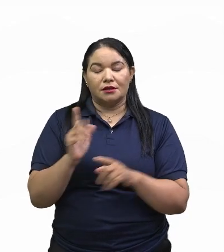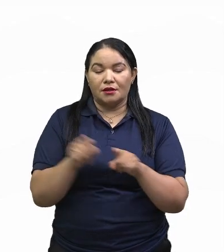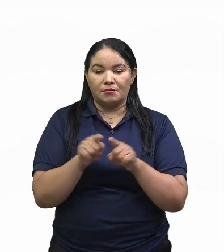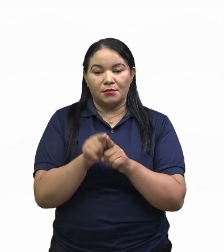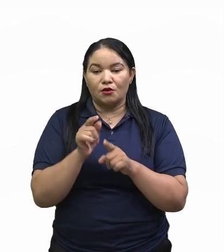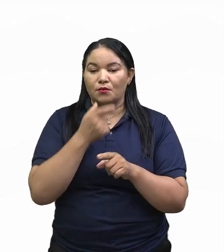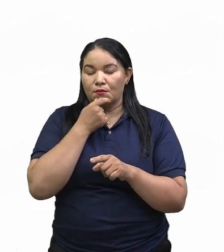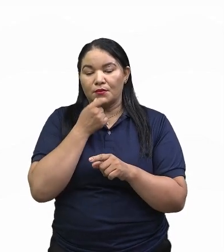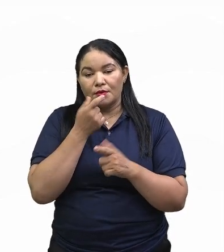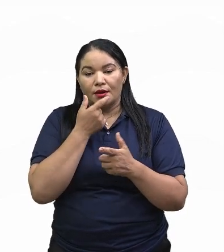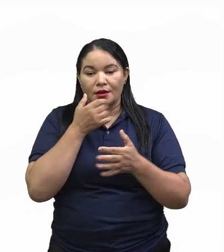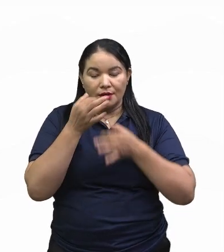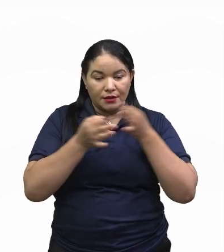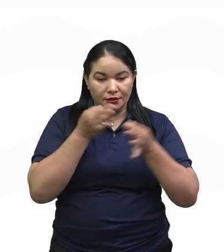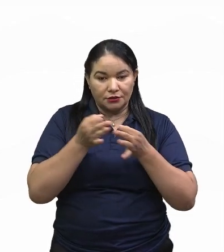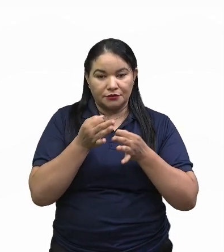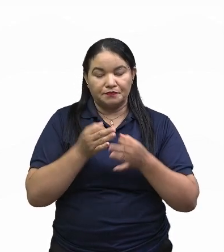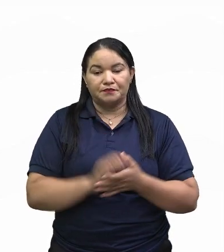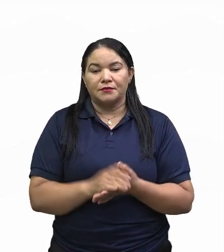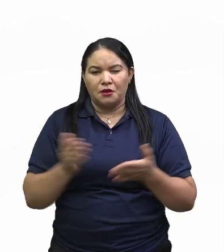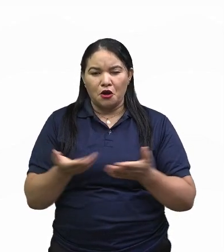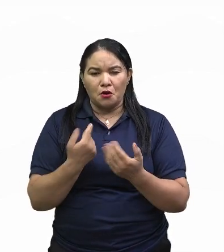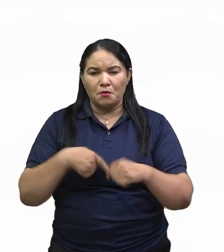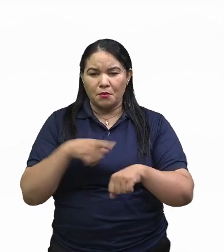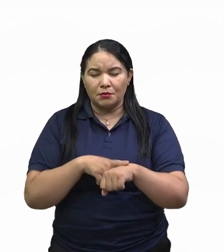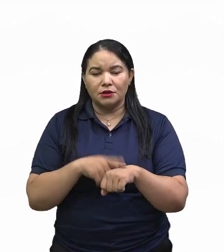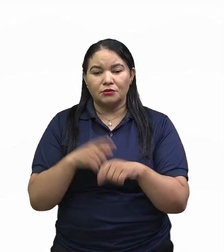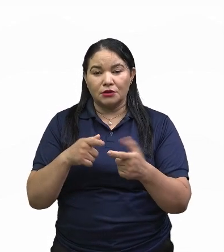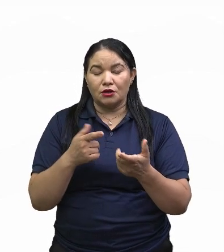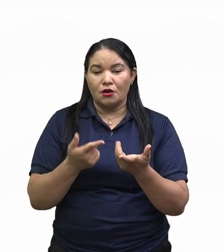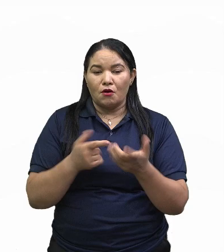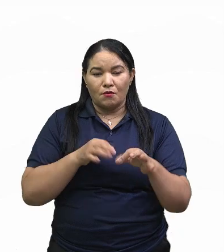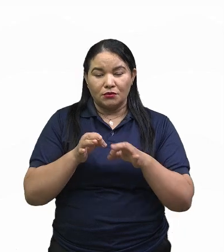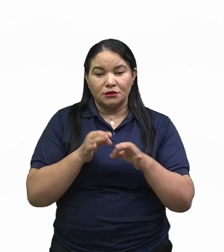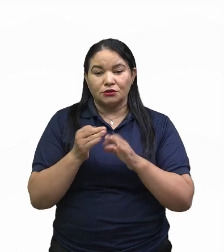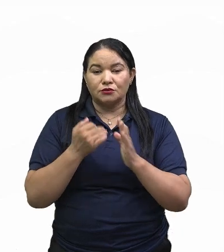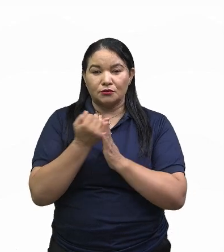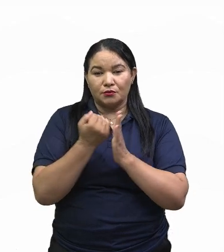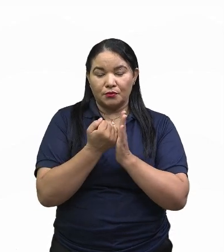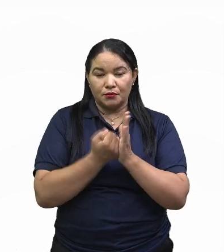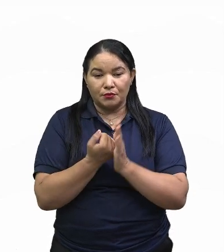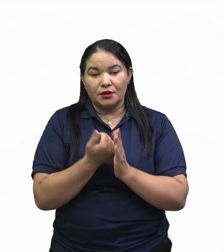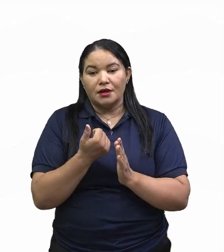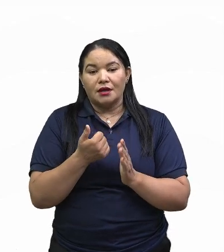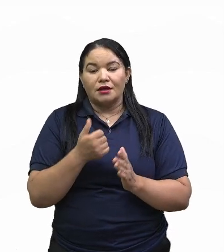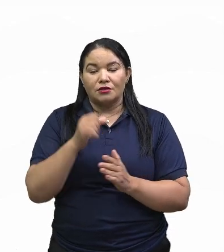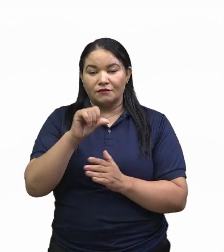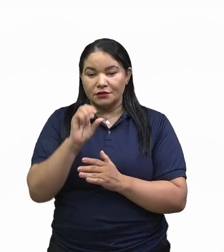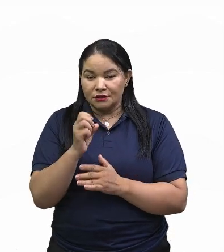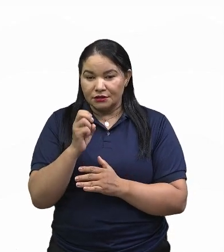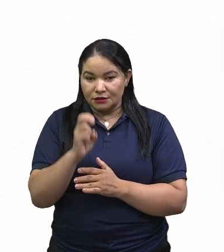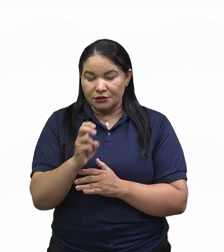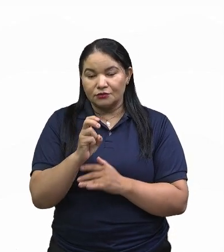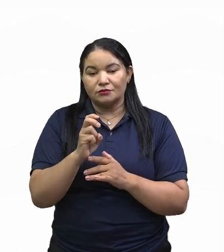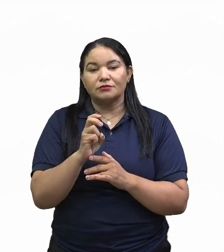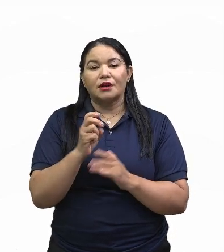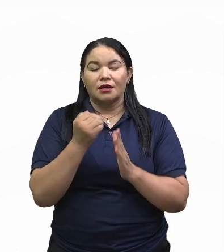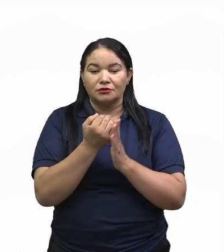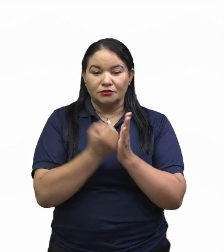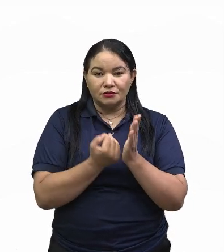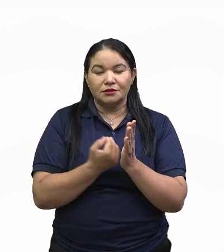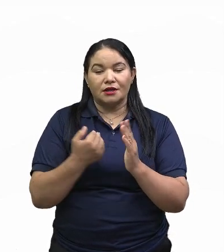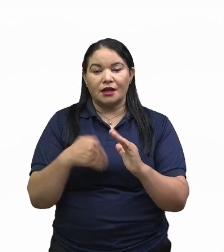A partir desse momento, né, quando ele fixa suas 95 teses na catedral, inicia ali um